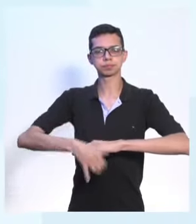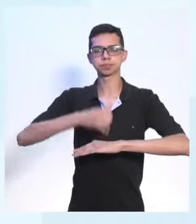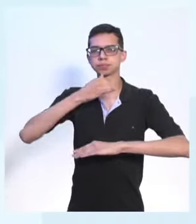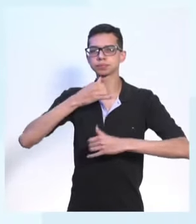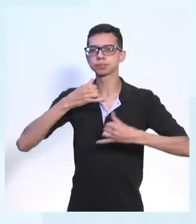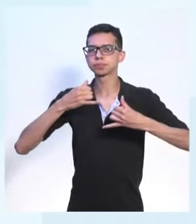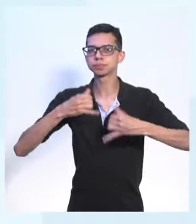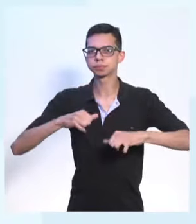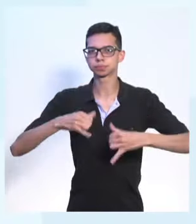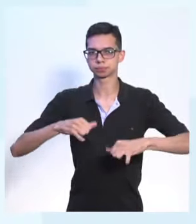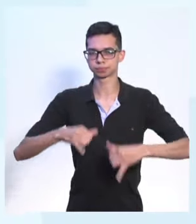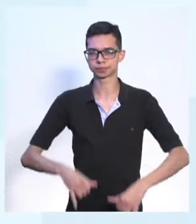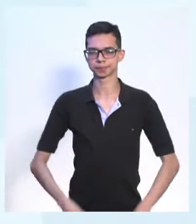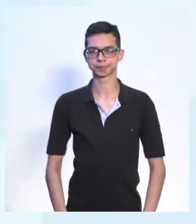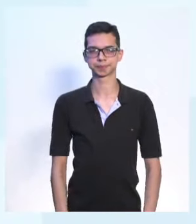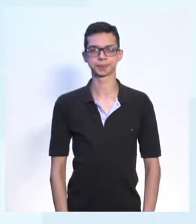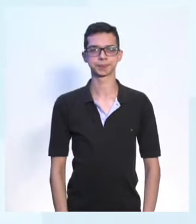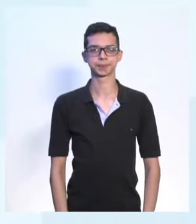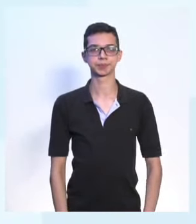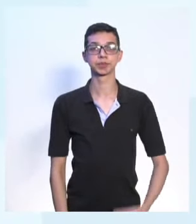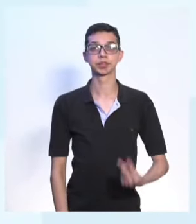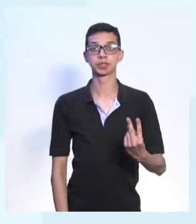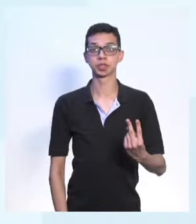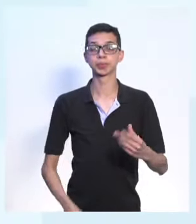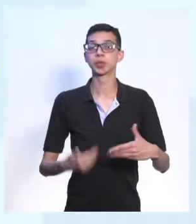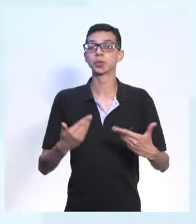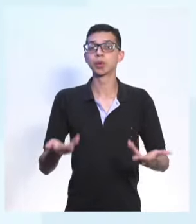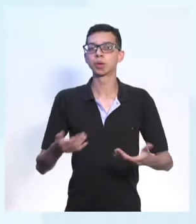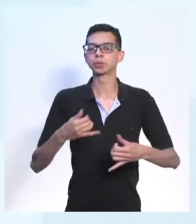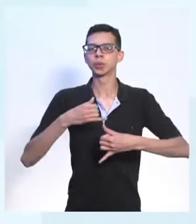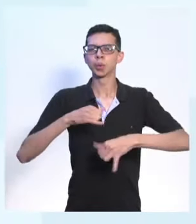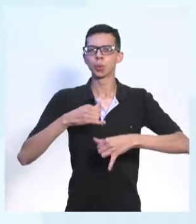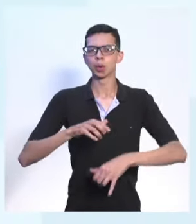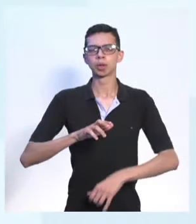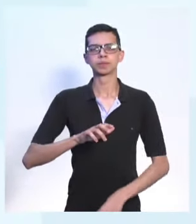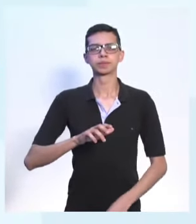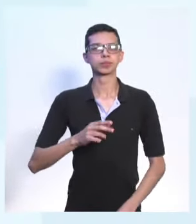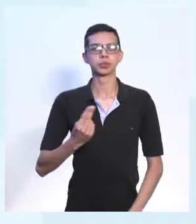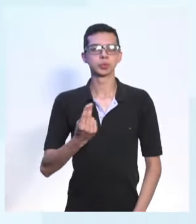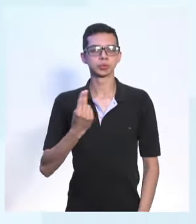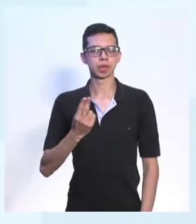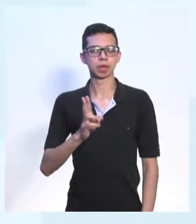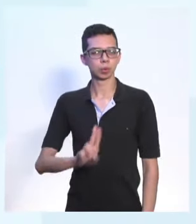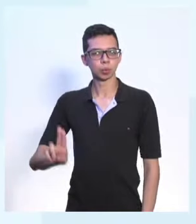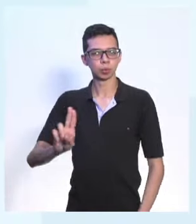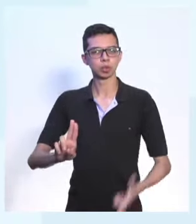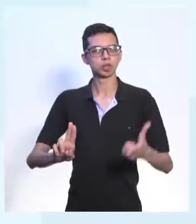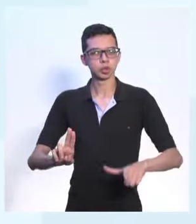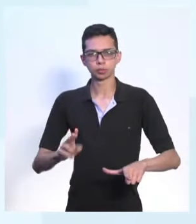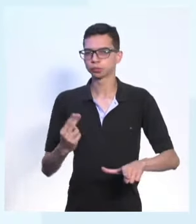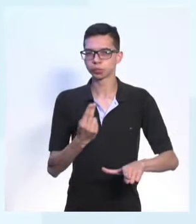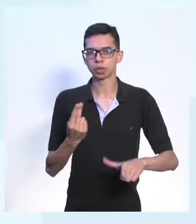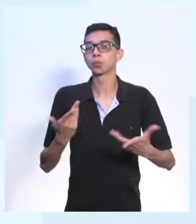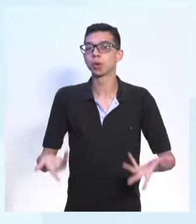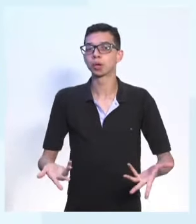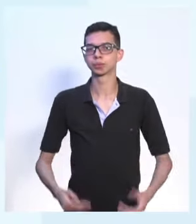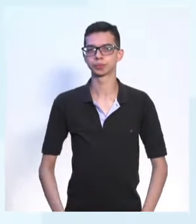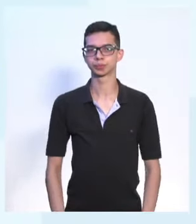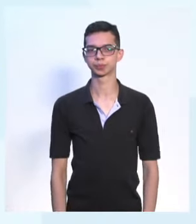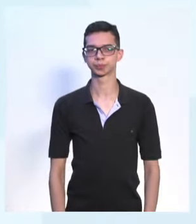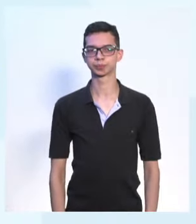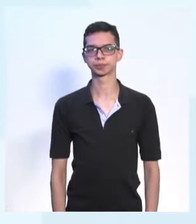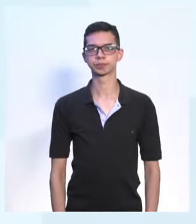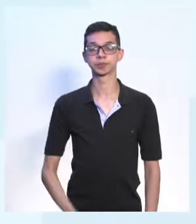considered non-depletable? Quais formas de energia são consideradas não renováveis? Energy from the sun, wind and water are